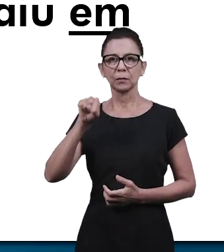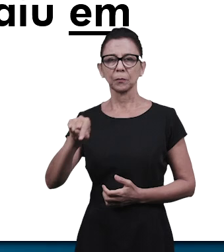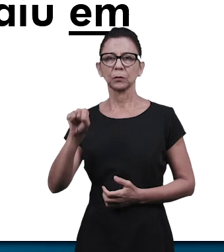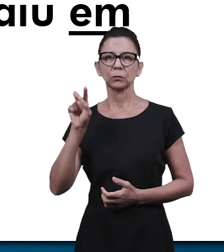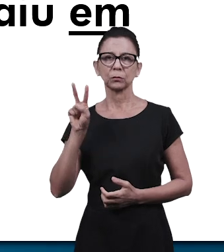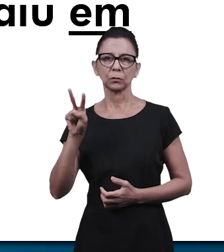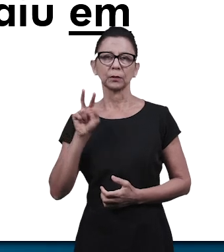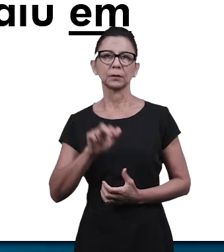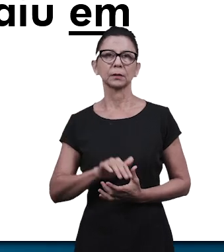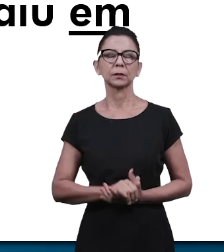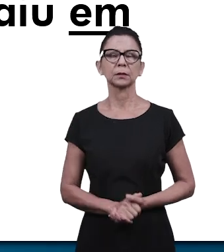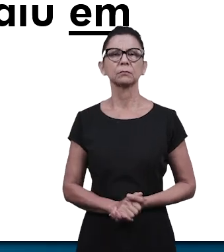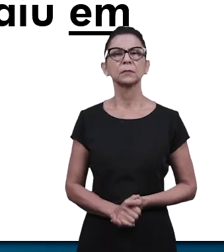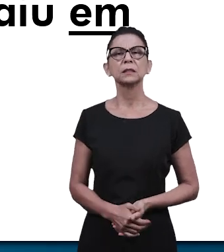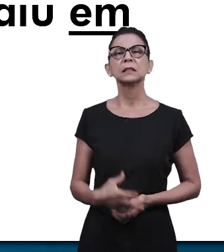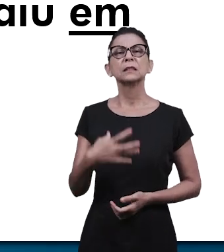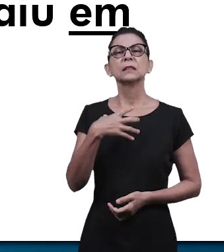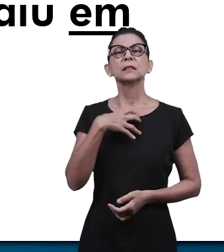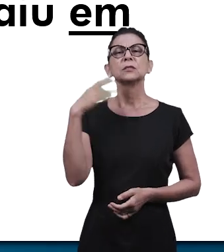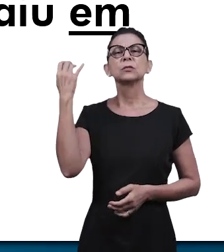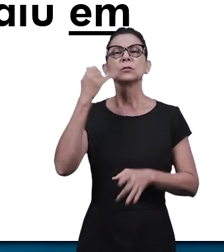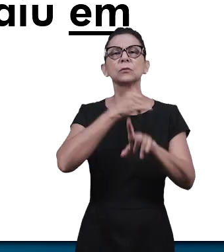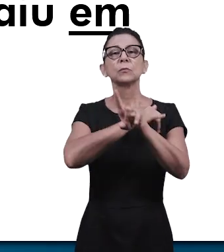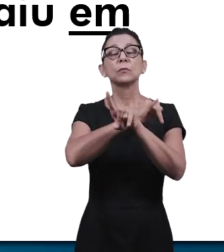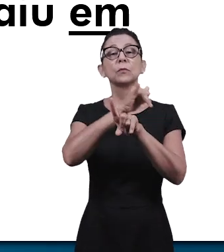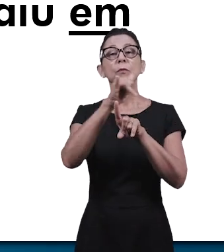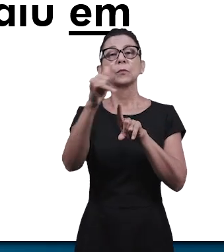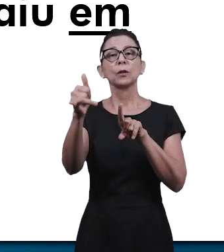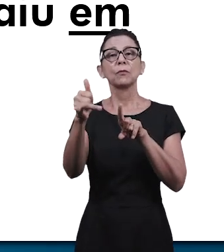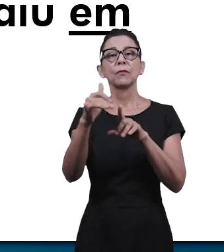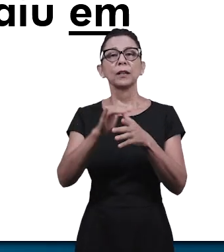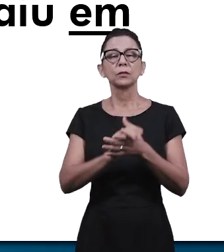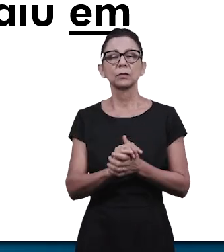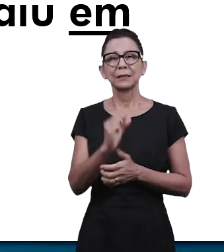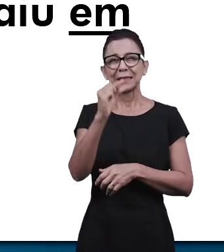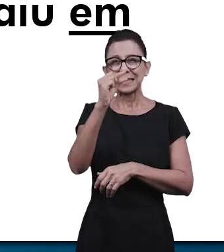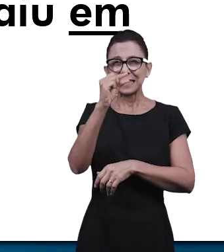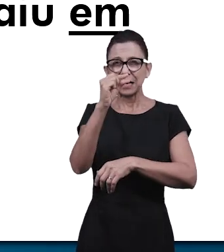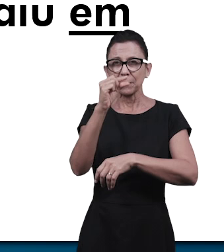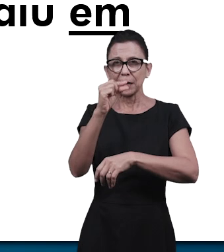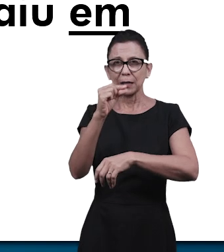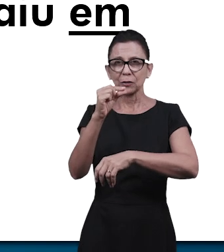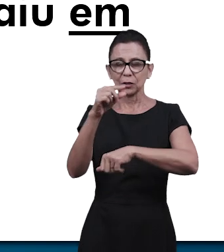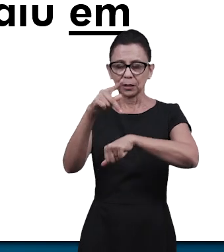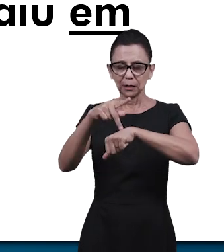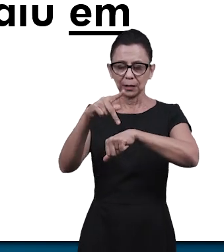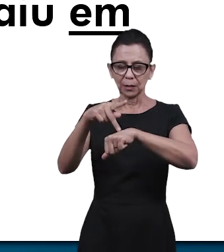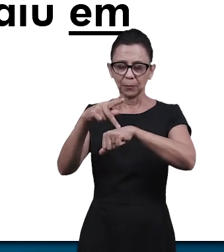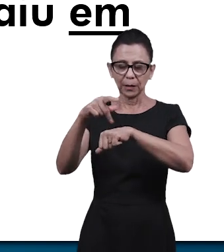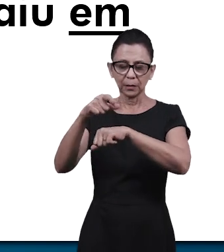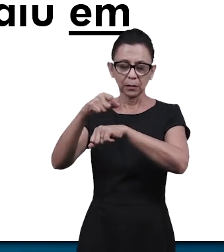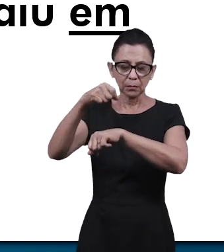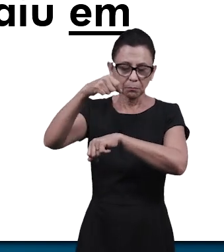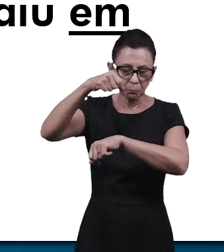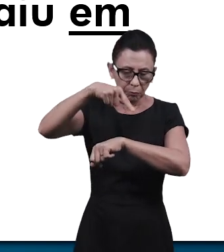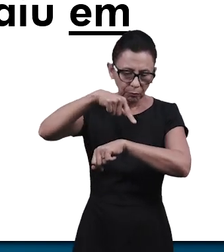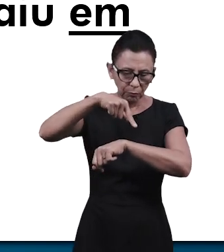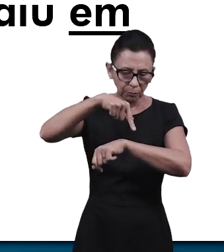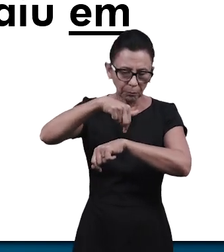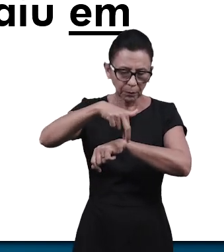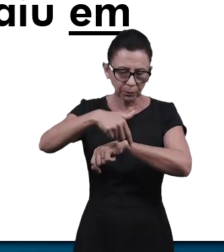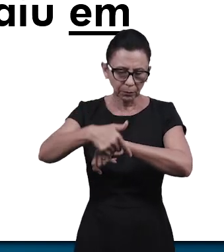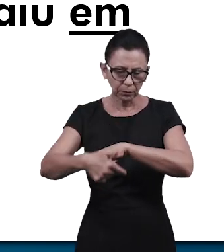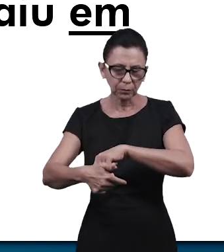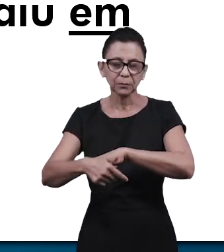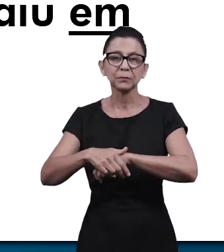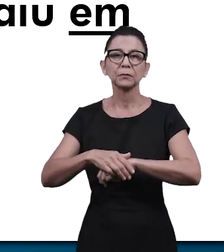assim: qual o sentido profético da semente que caiu em pedregais? Então vamos agora à segunda